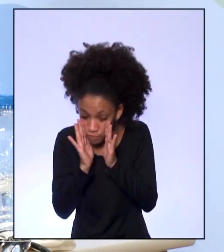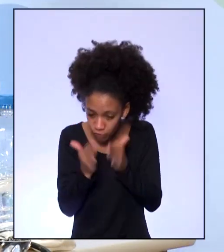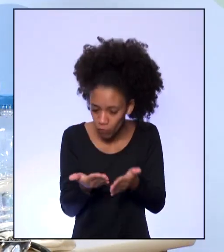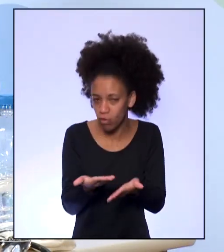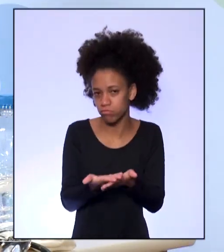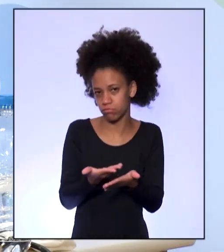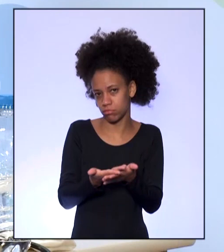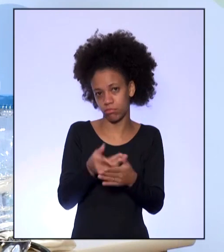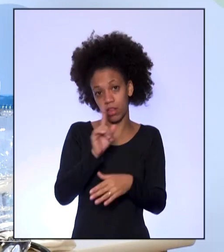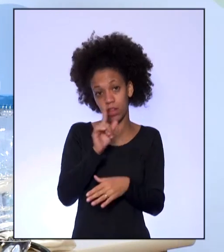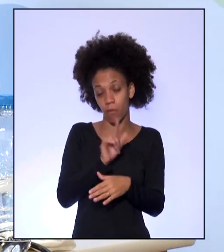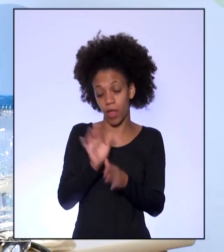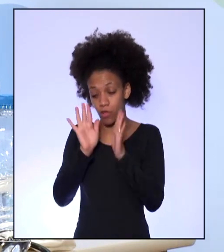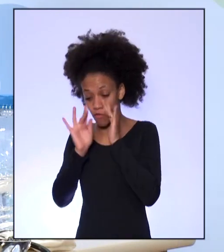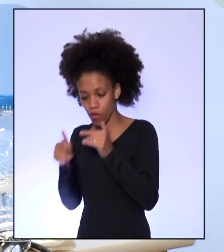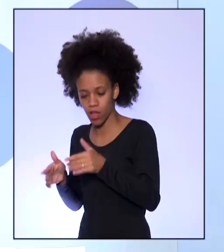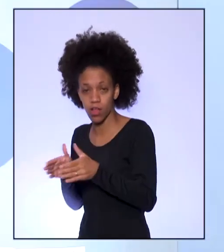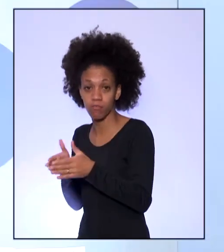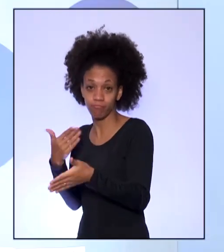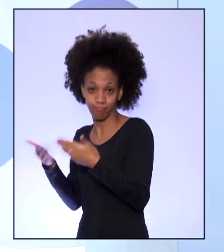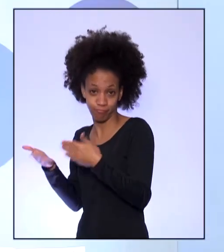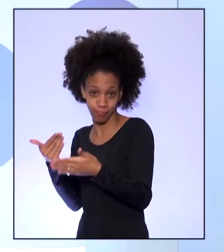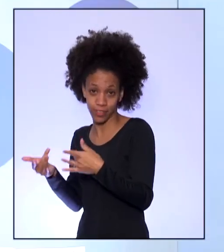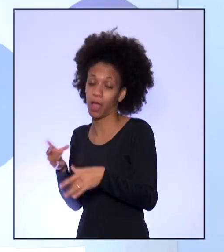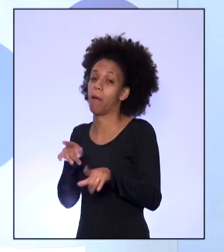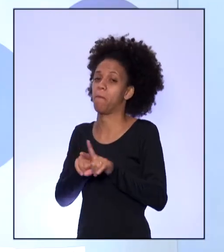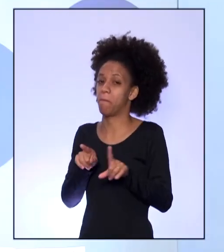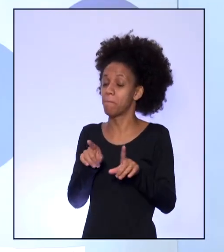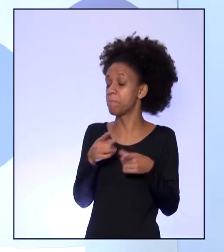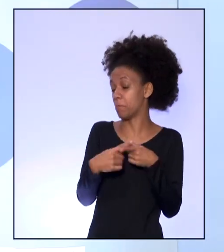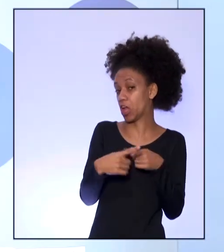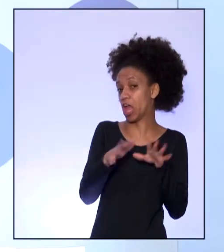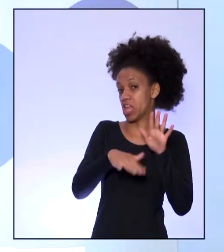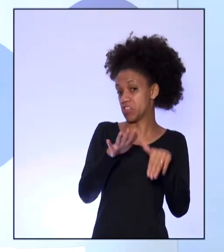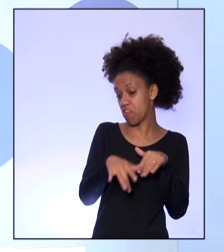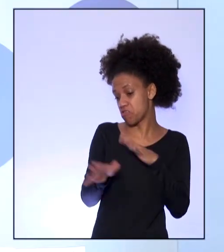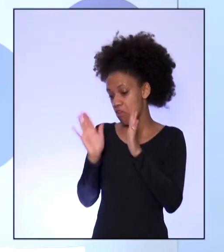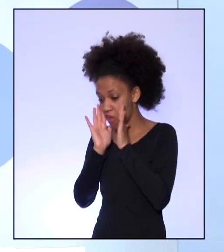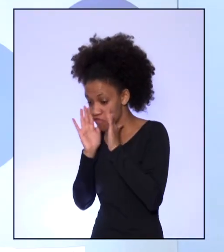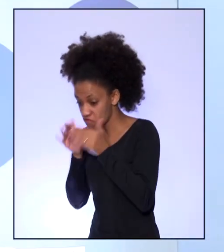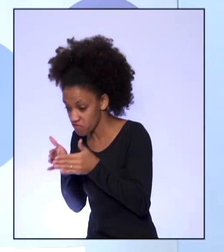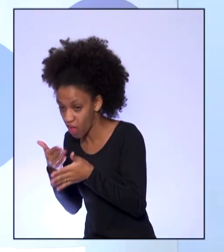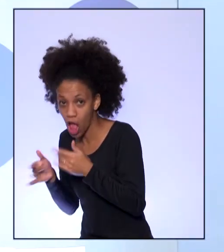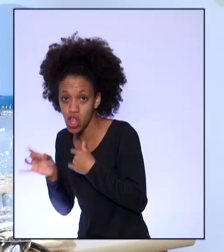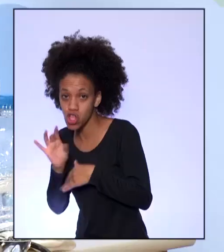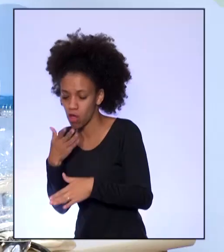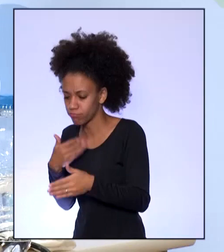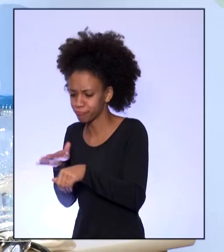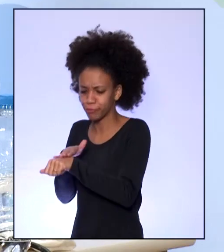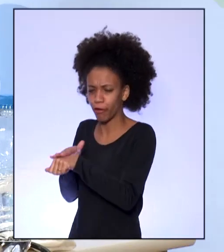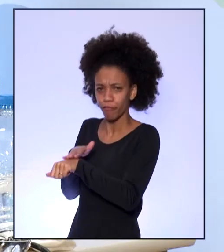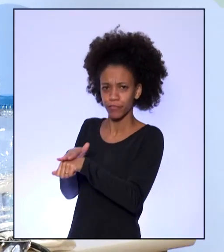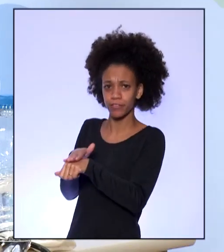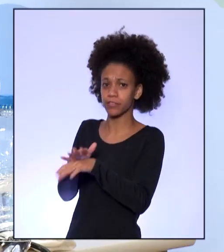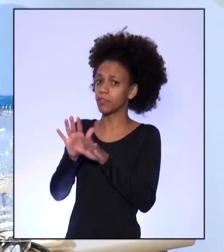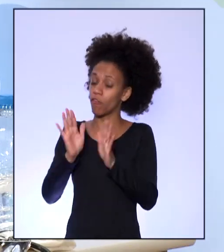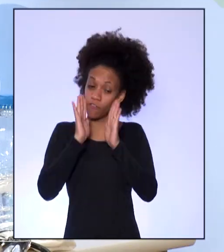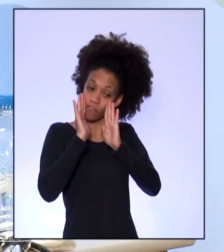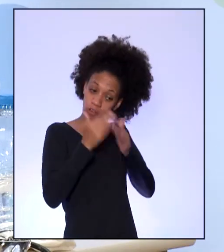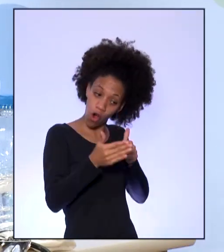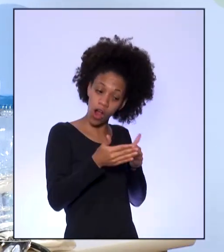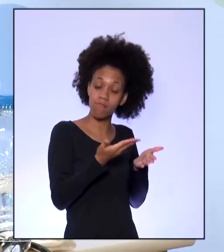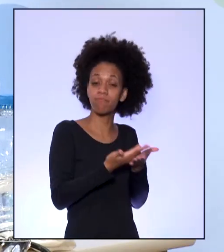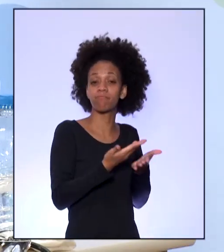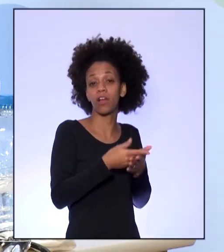é para focar no chat, porque às vezes eles ficam focados só no chat, né, professor Foca na Mauro? aula, perfeitamente. Foca na aula de língua portuguesa.